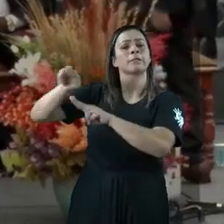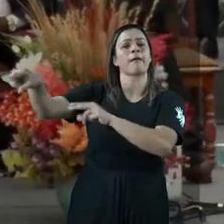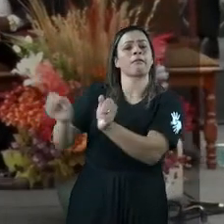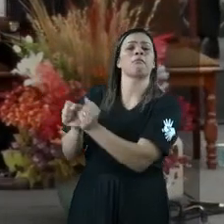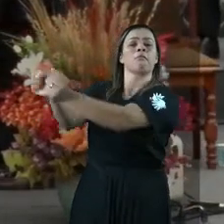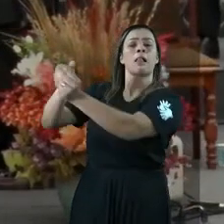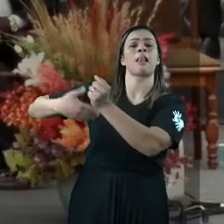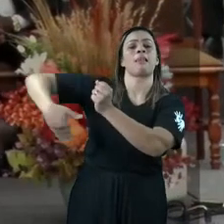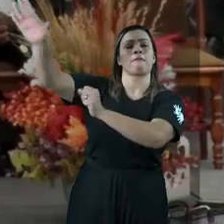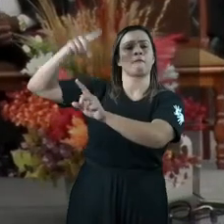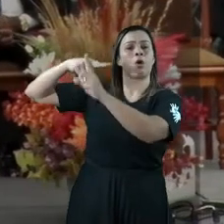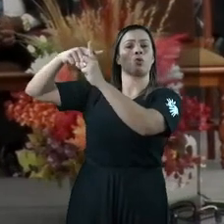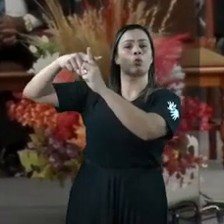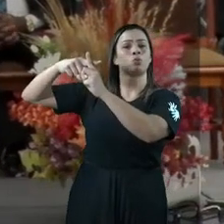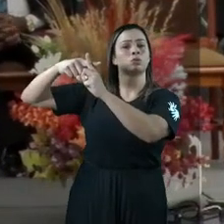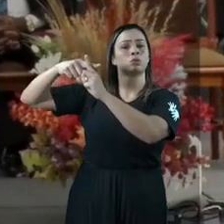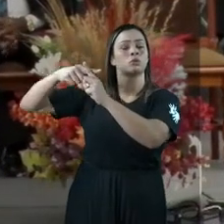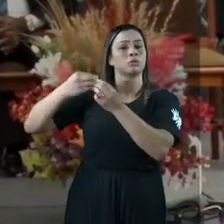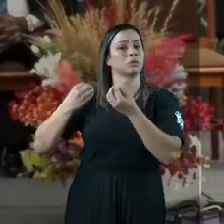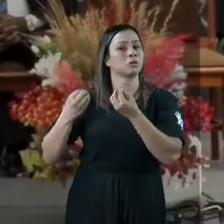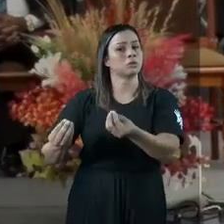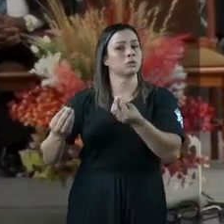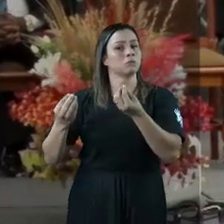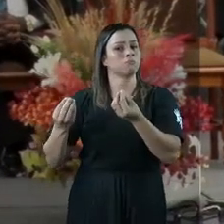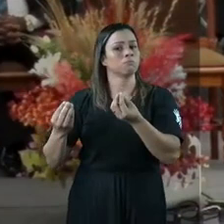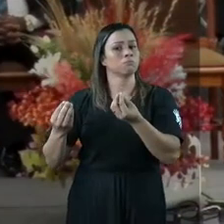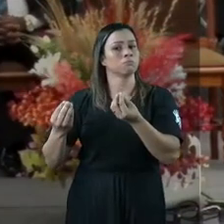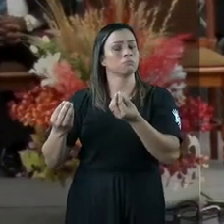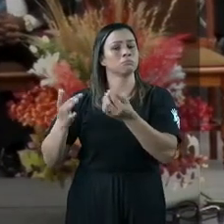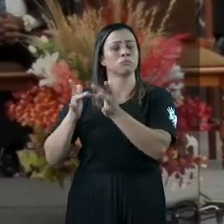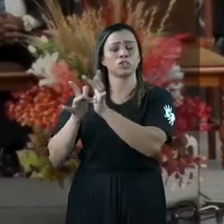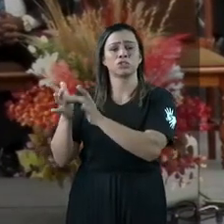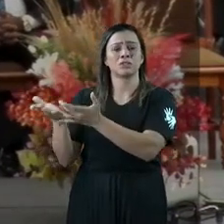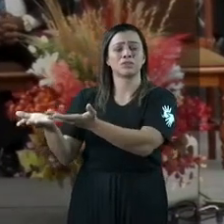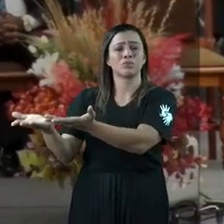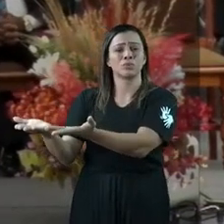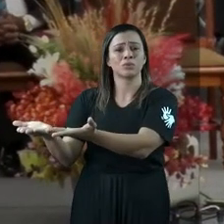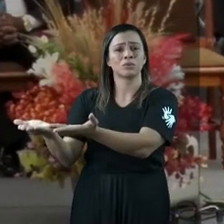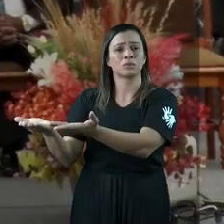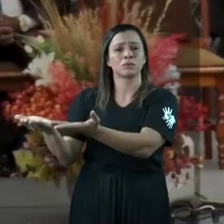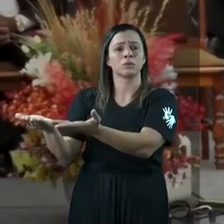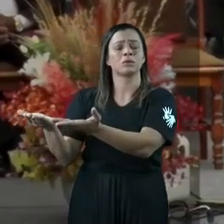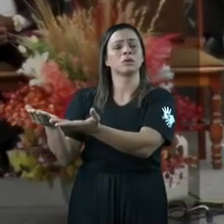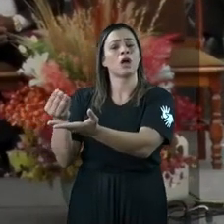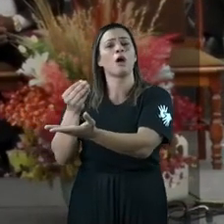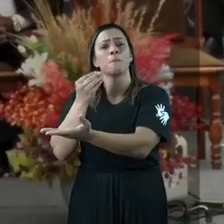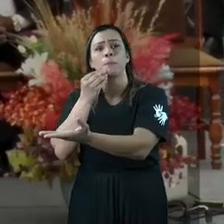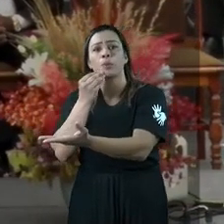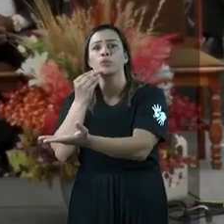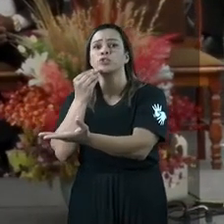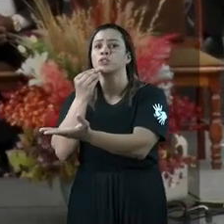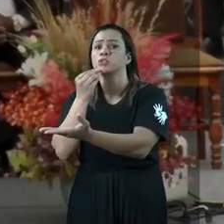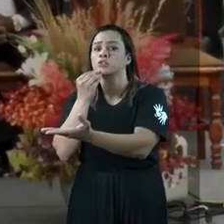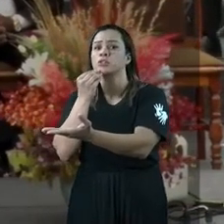vitupera ele, manda ele para o Gólgota. Jesus tinha tudo para se transformar em alguém que